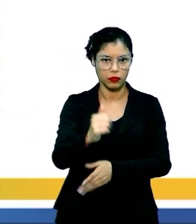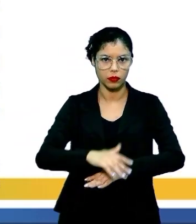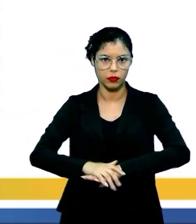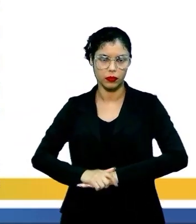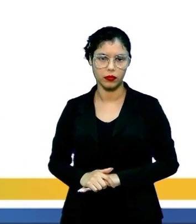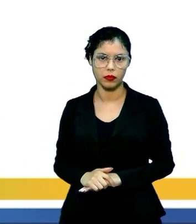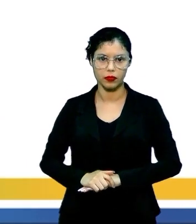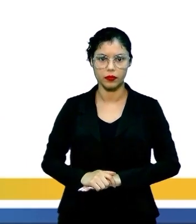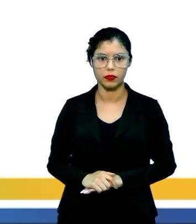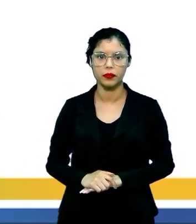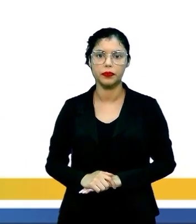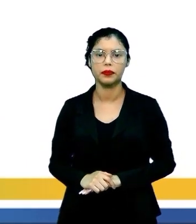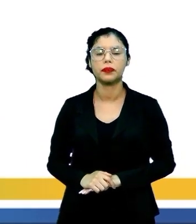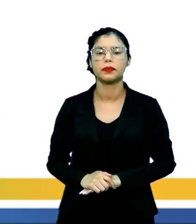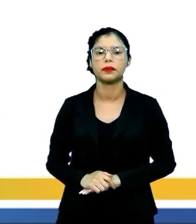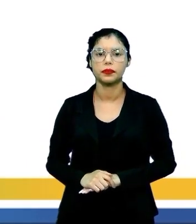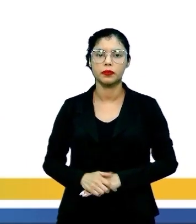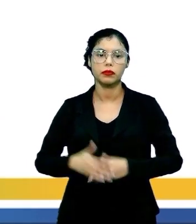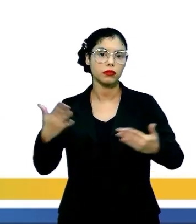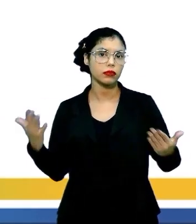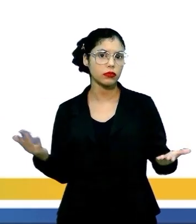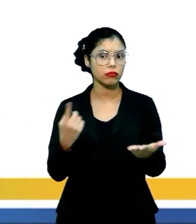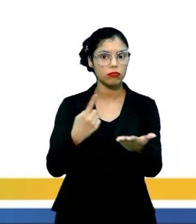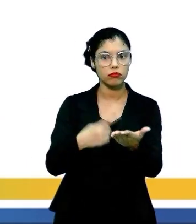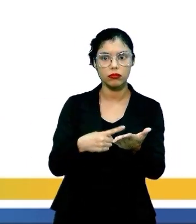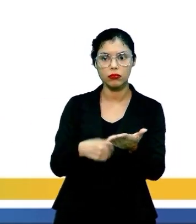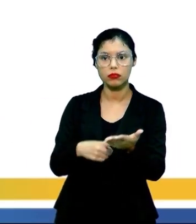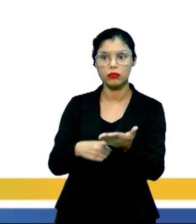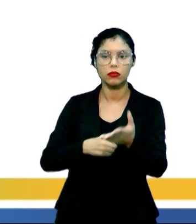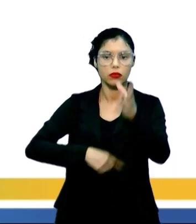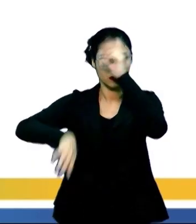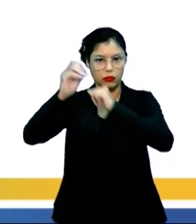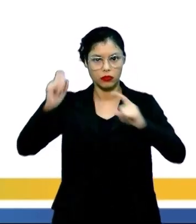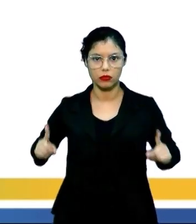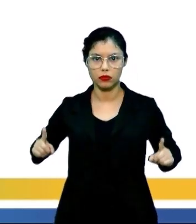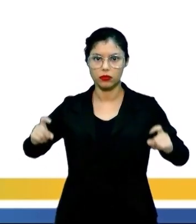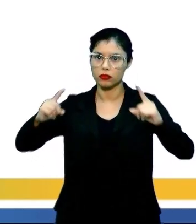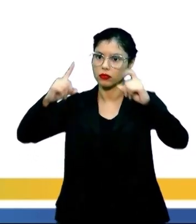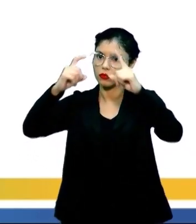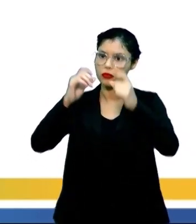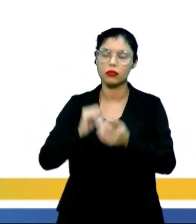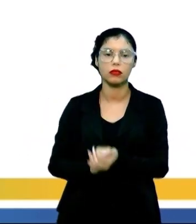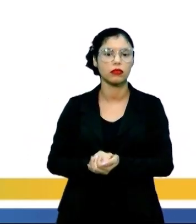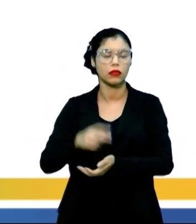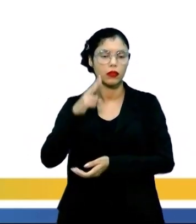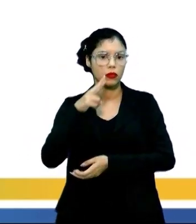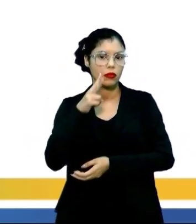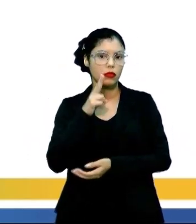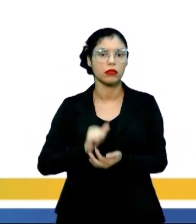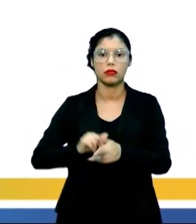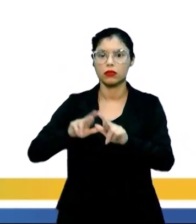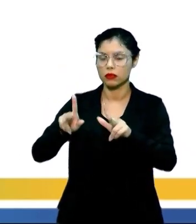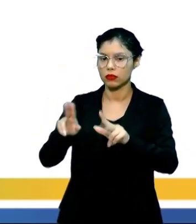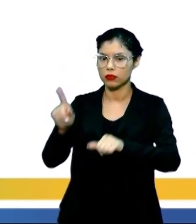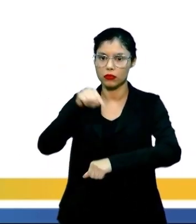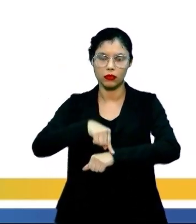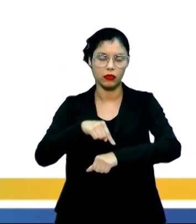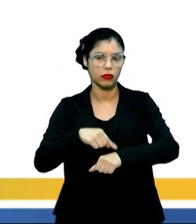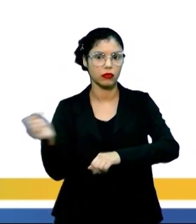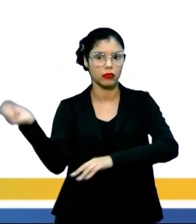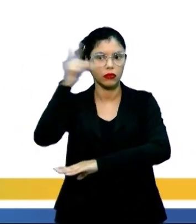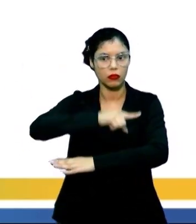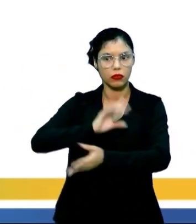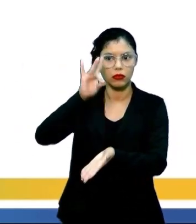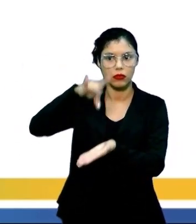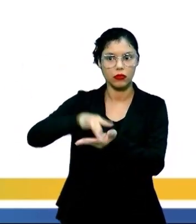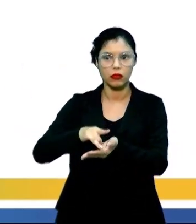conquistaram. De acordo com os conhecimentos científicos vigentes, a diferença na contagem de tempo entre o ano solar real